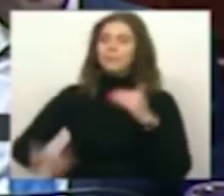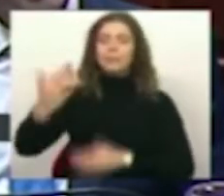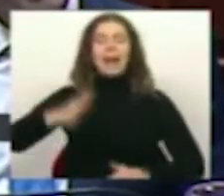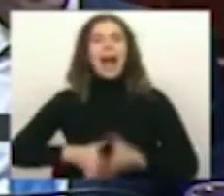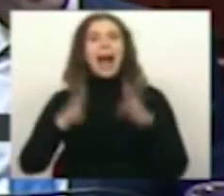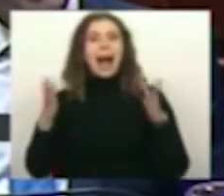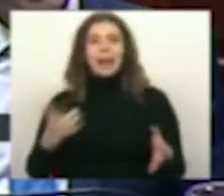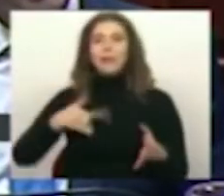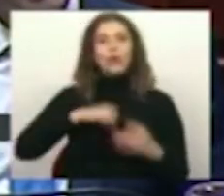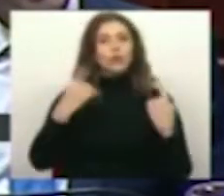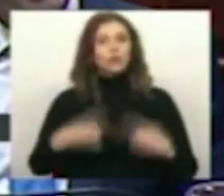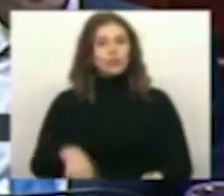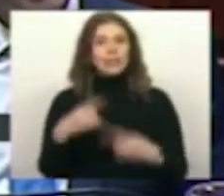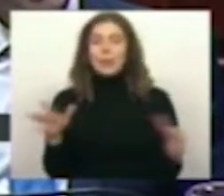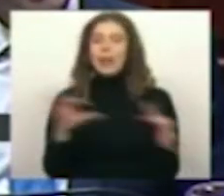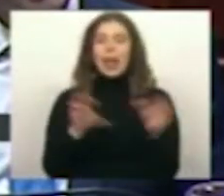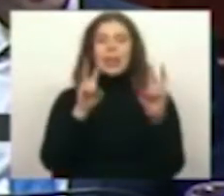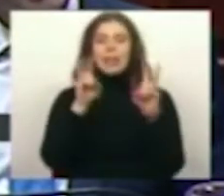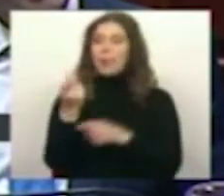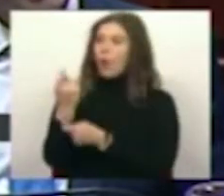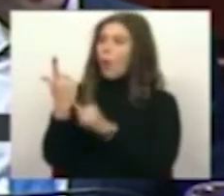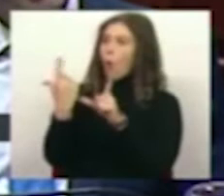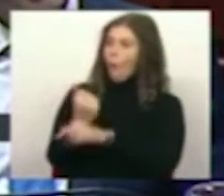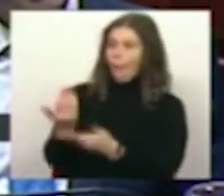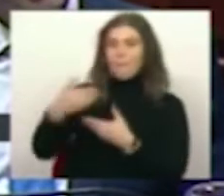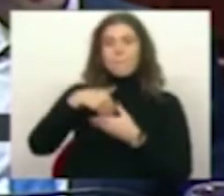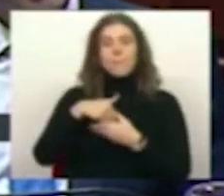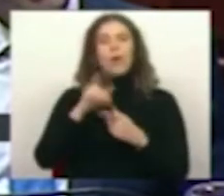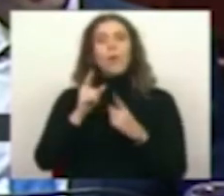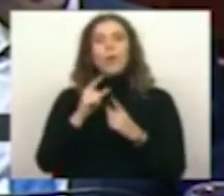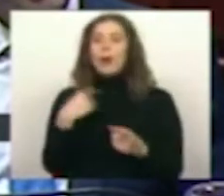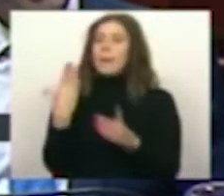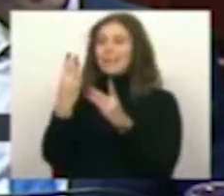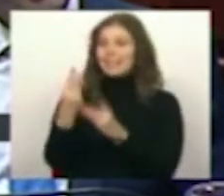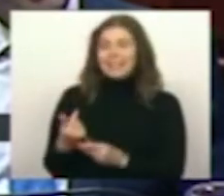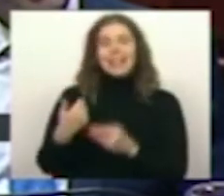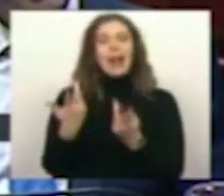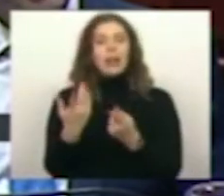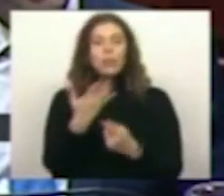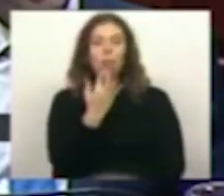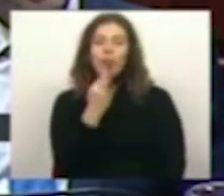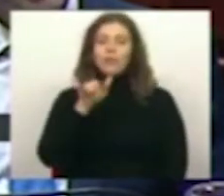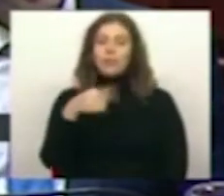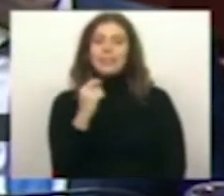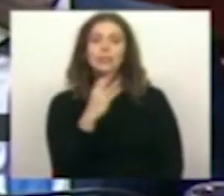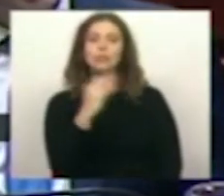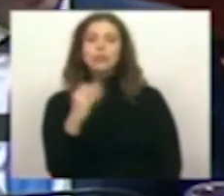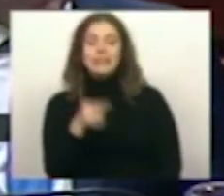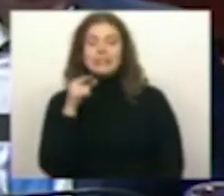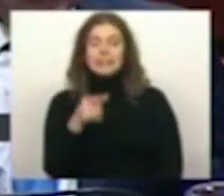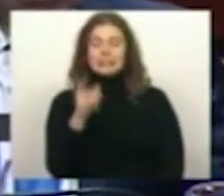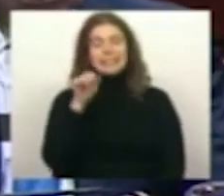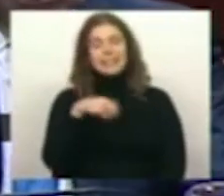crescimento que nós temos em matéria de importações é em matéria de bens de equipamento, 4,3%, e isso sim